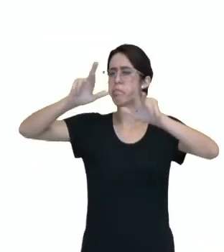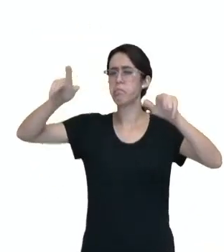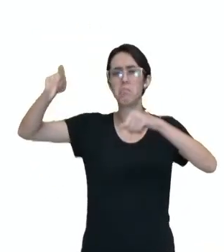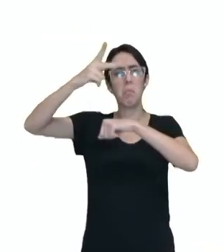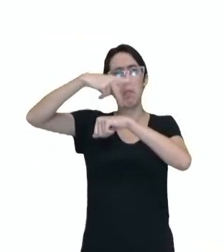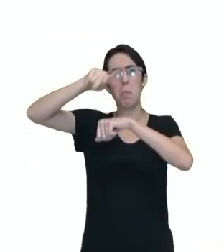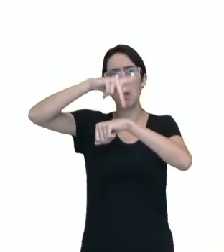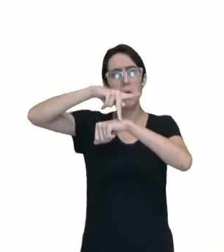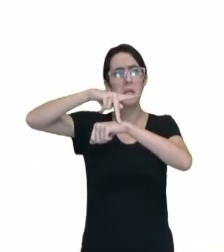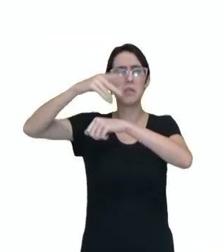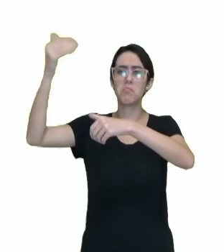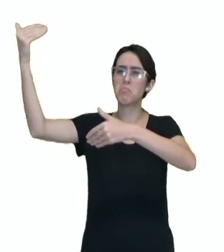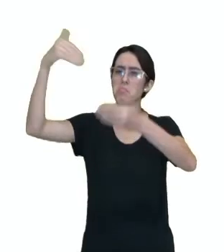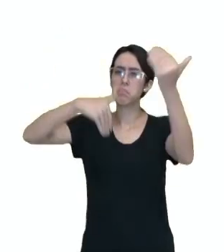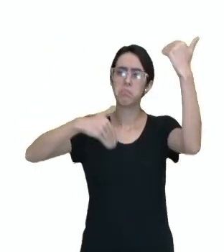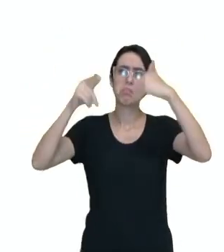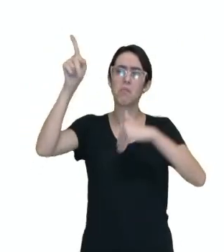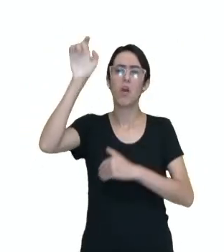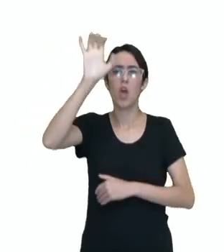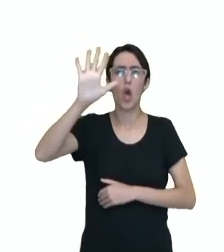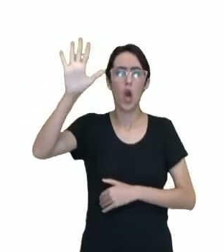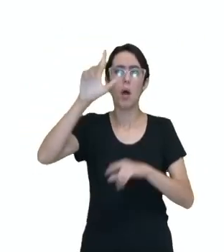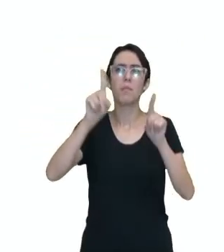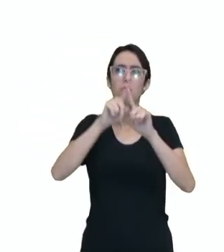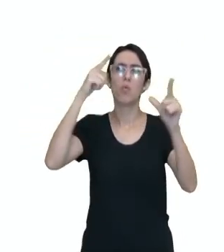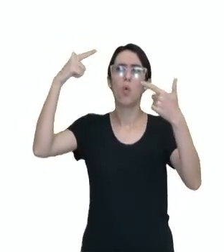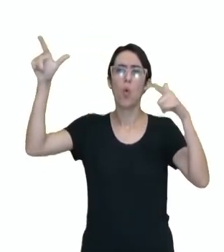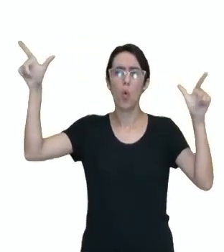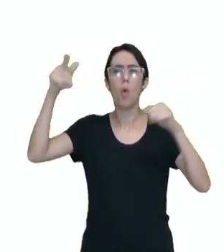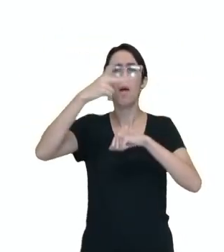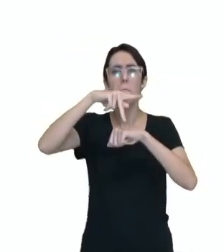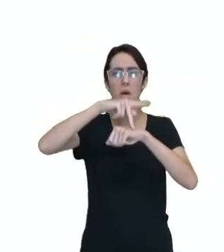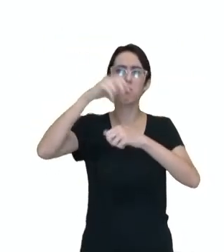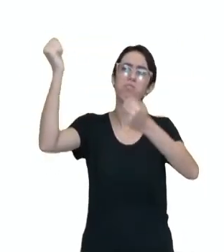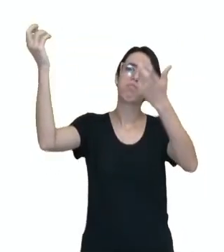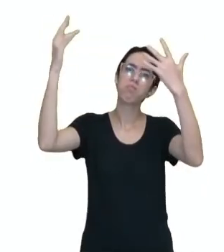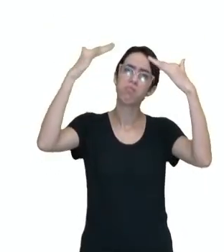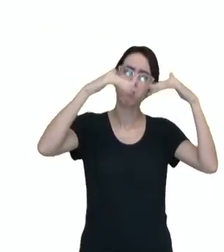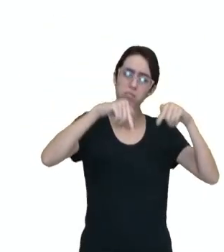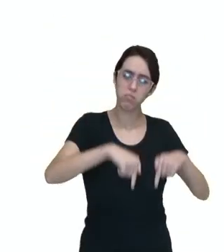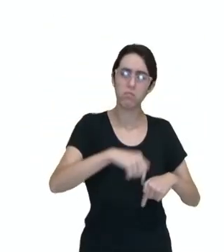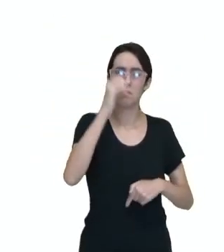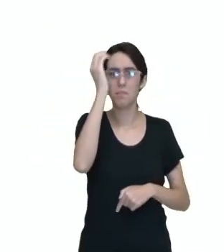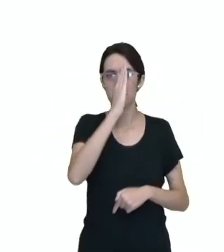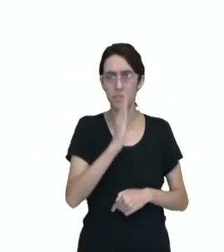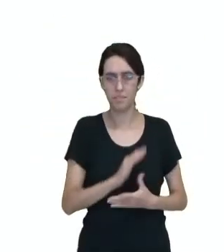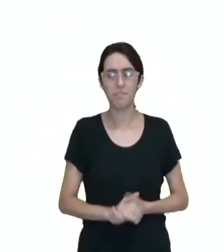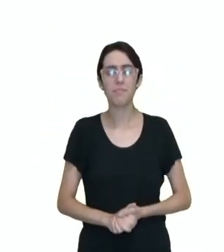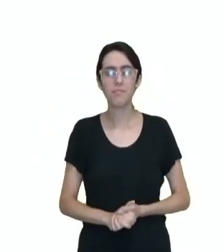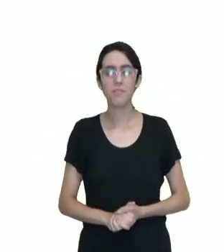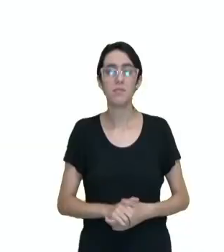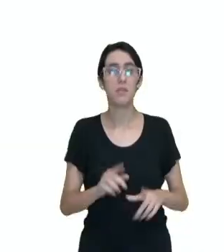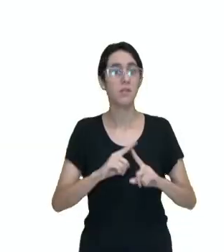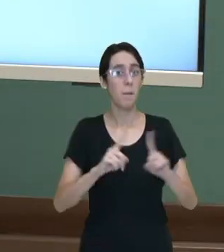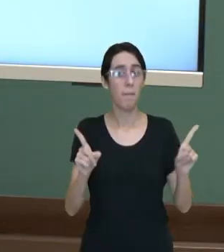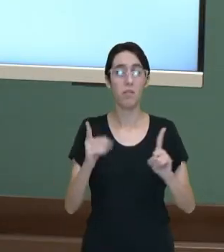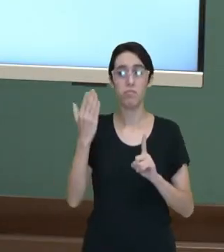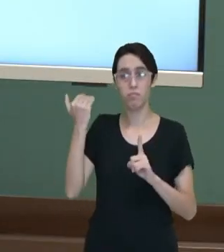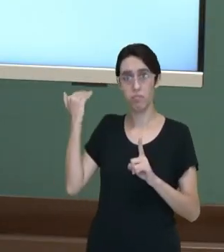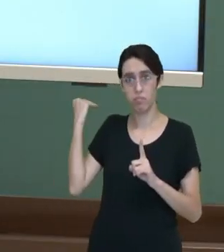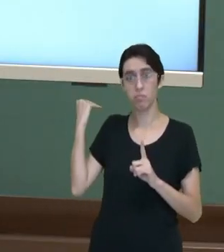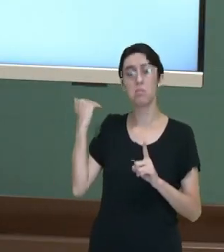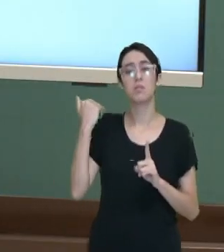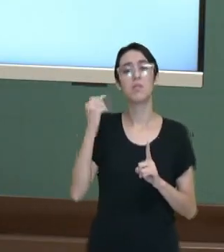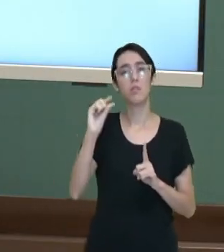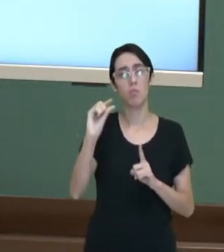imigrantes, né, da Europa e de outros continentes que vêm para o Brasil. Mais recentemente, outros povos